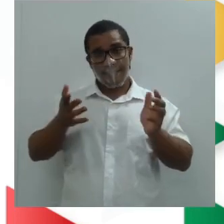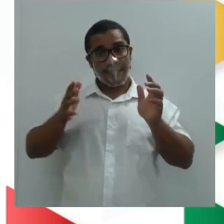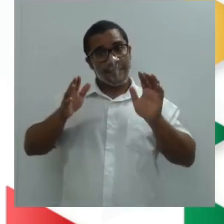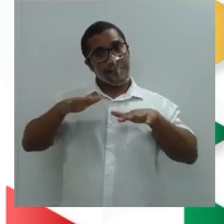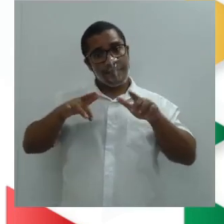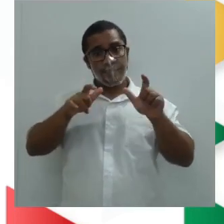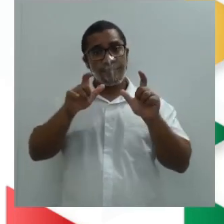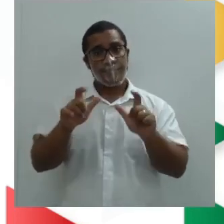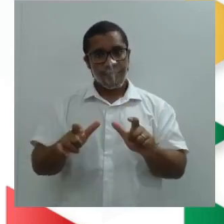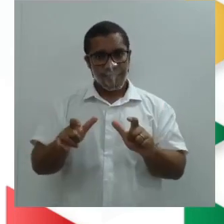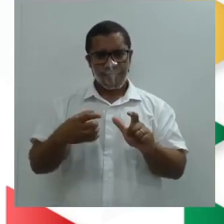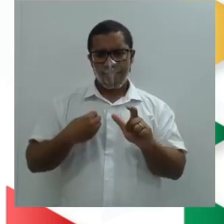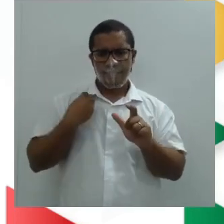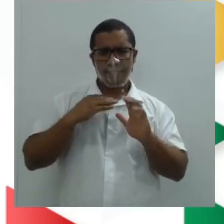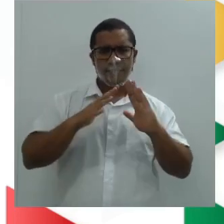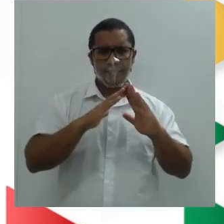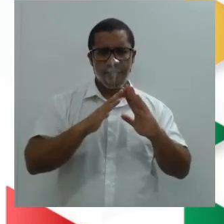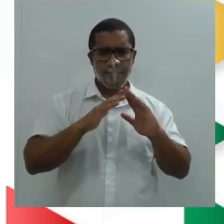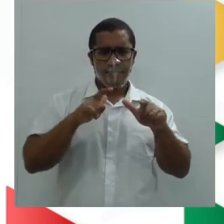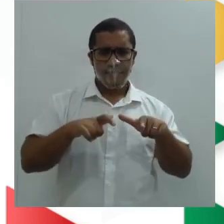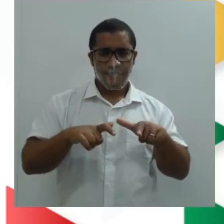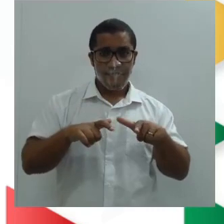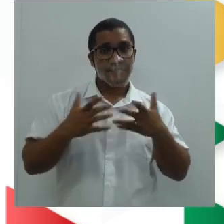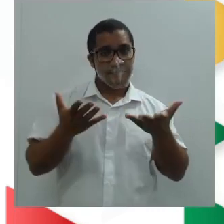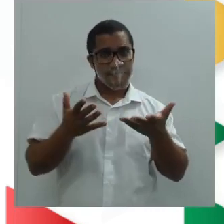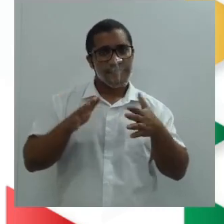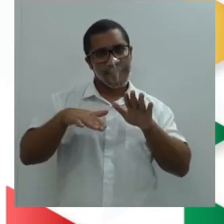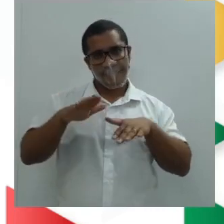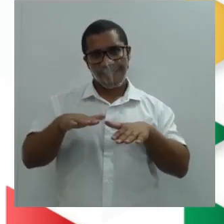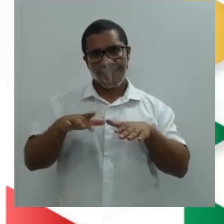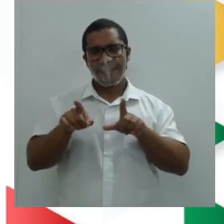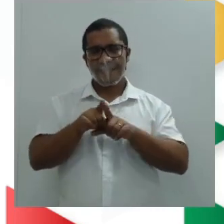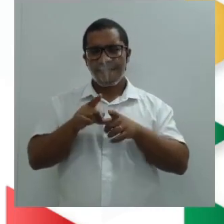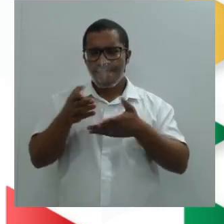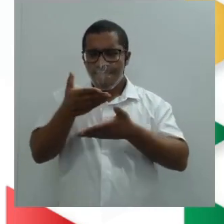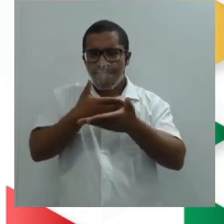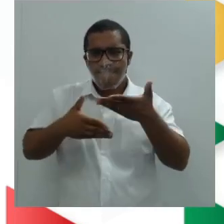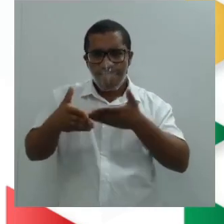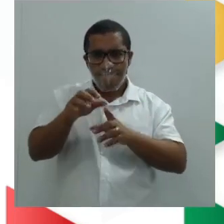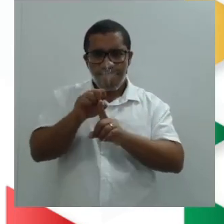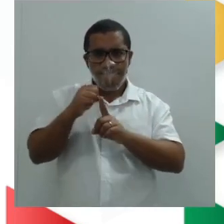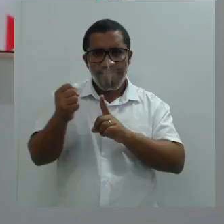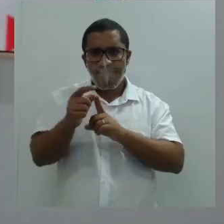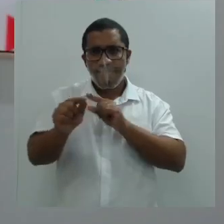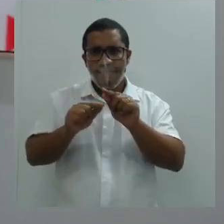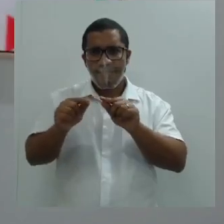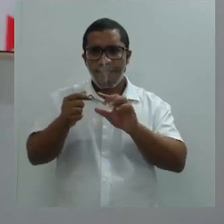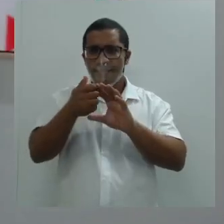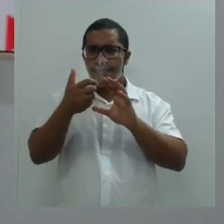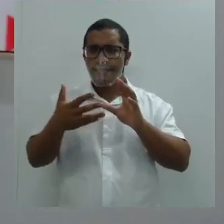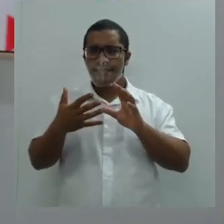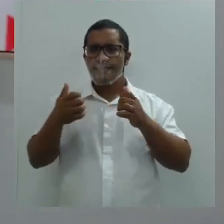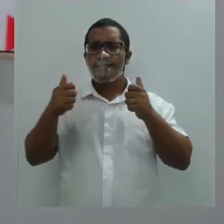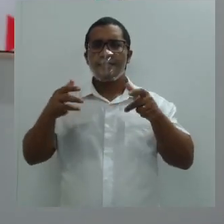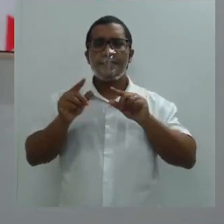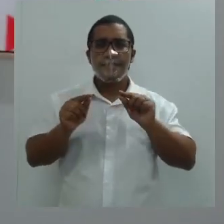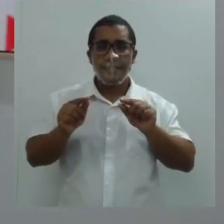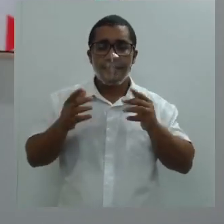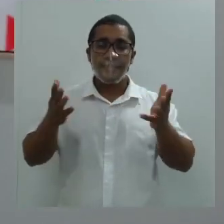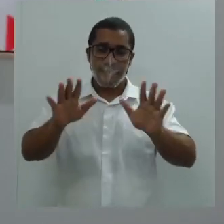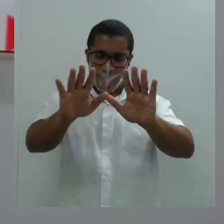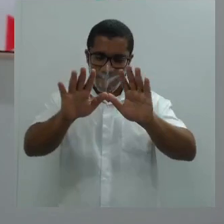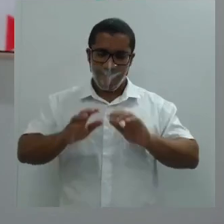elas vivem. Consequentemente, as interações sociais também. Ou seja, o que a gente quer dizer? Que,